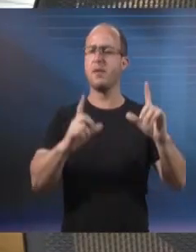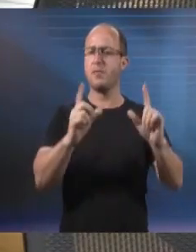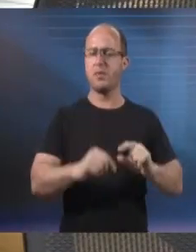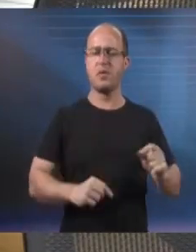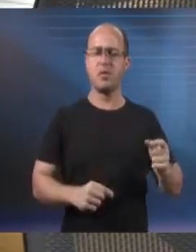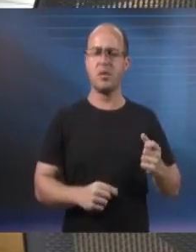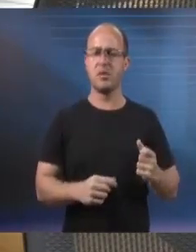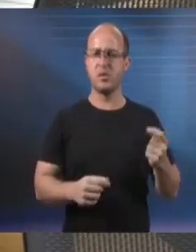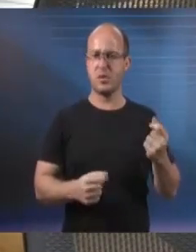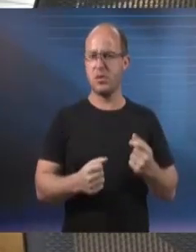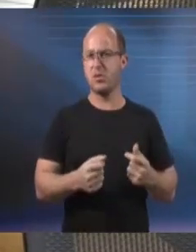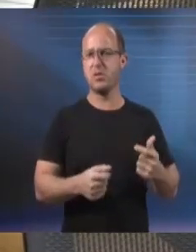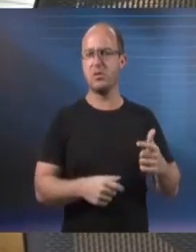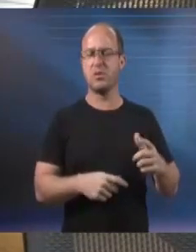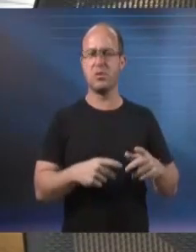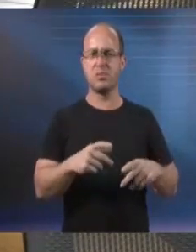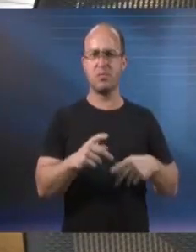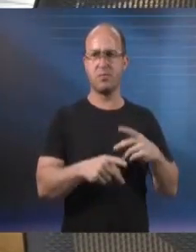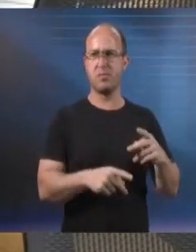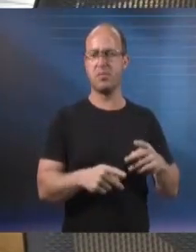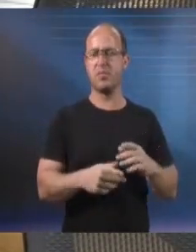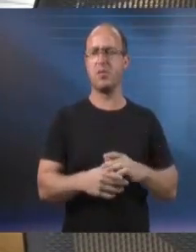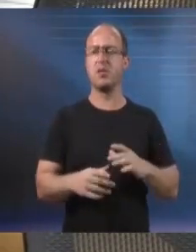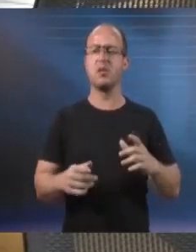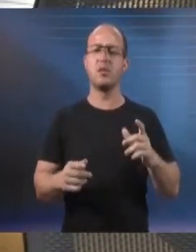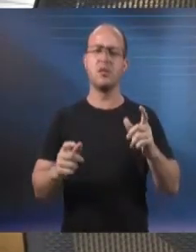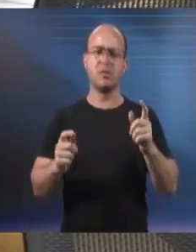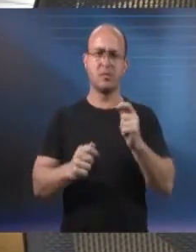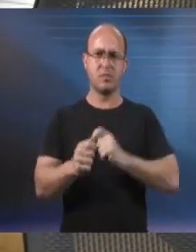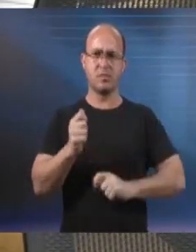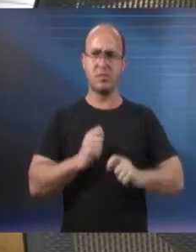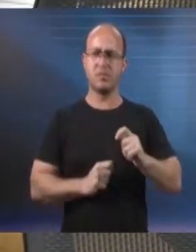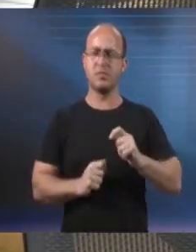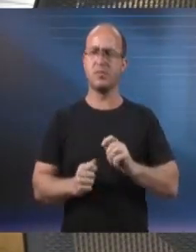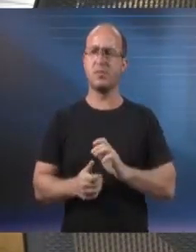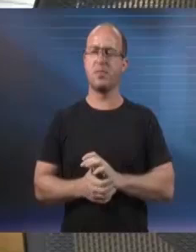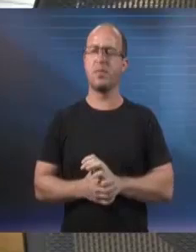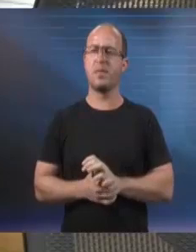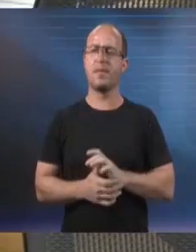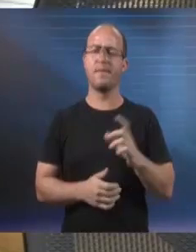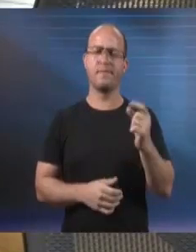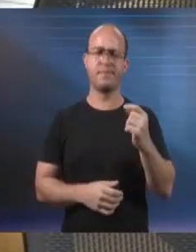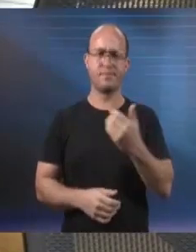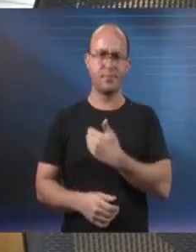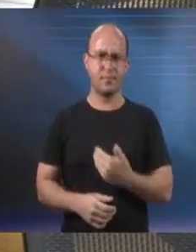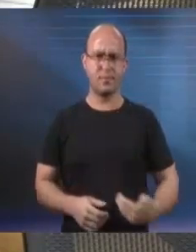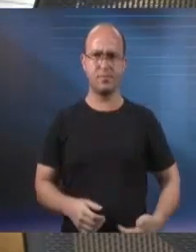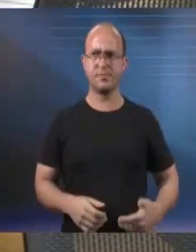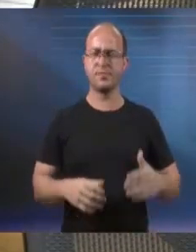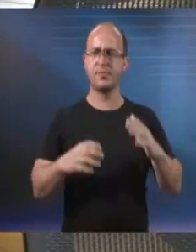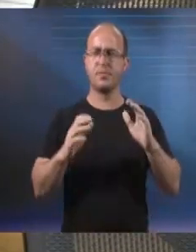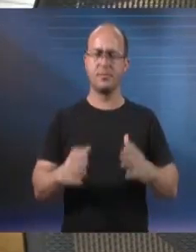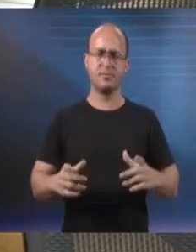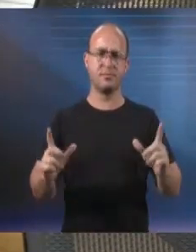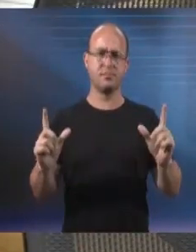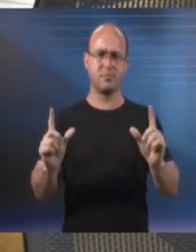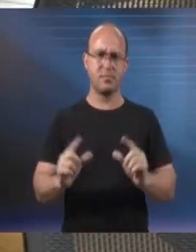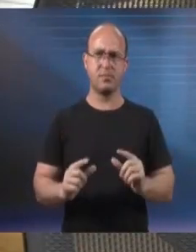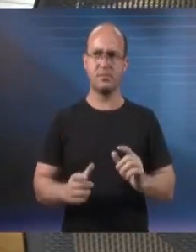acontecer. Melhorar a capacidade administrativa, a efetividade com o dinheiro público que já são